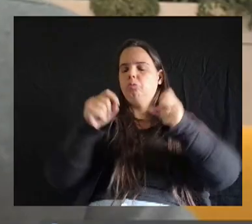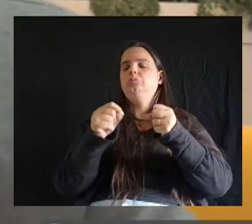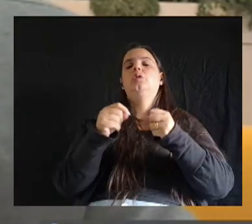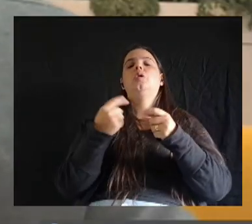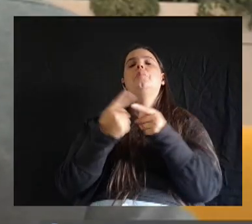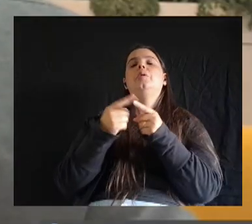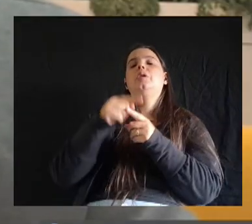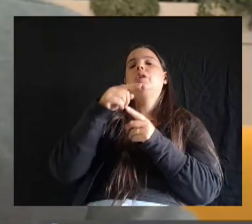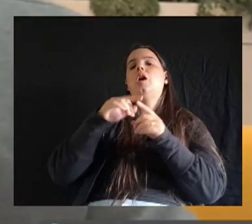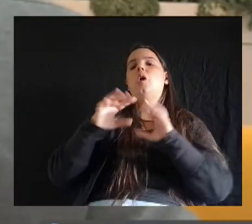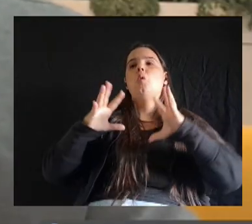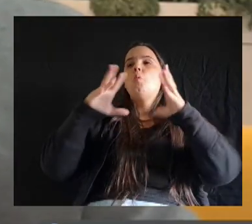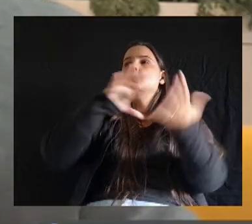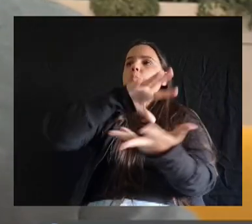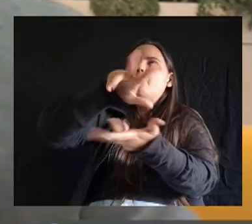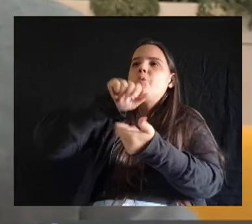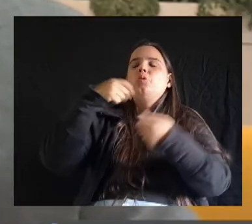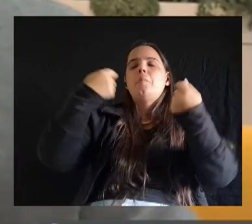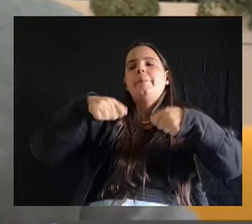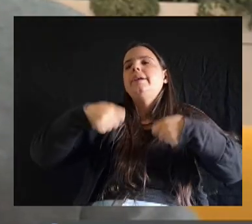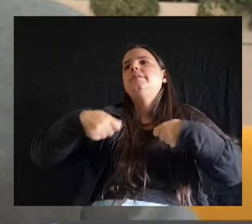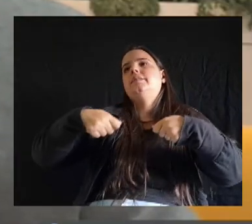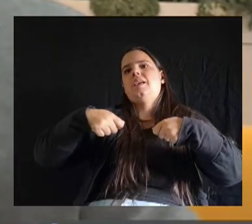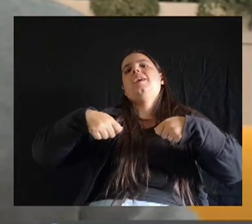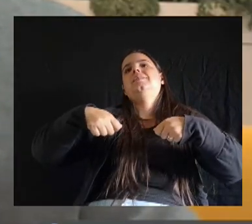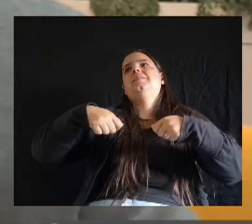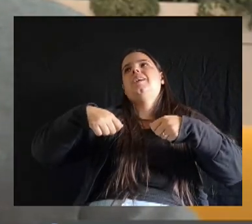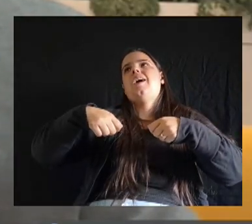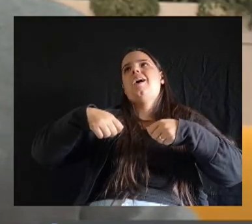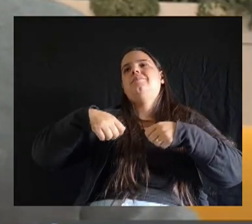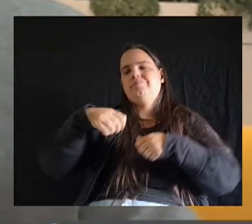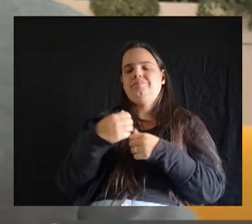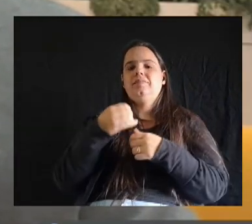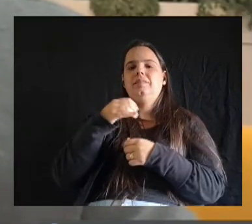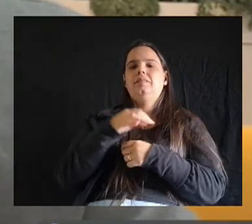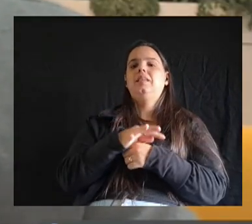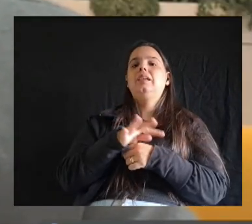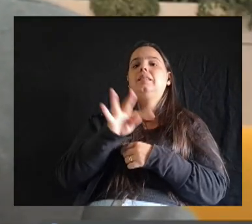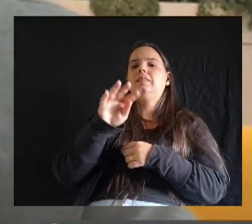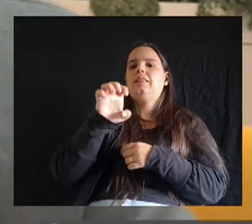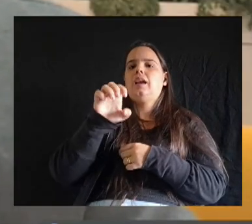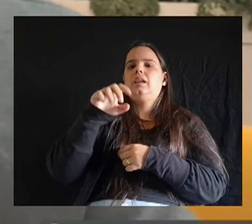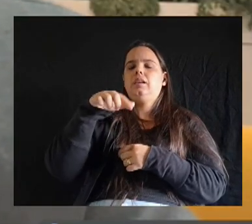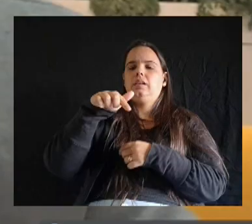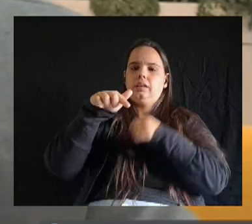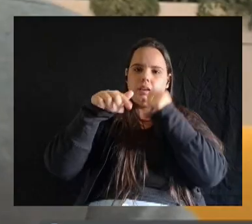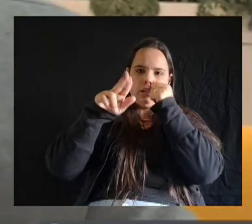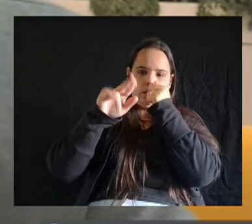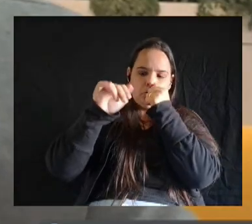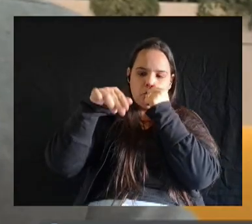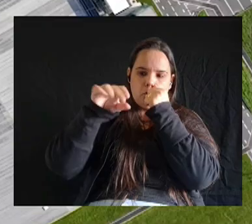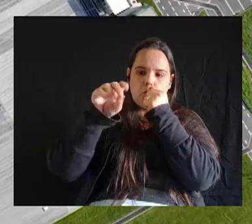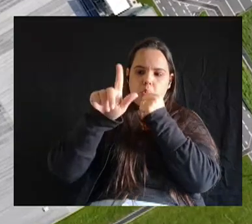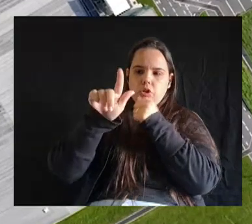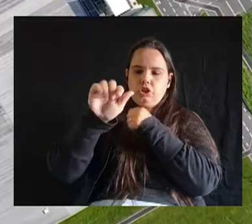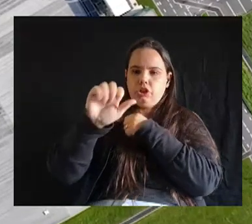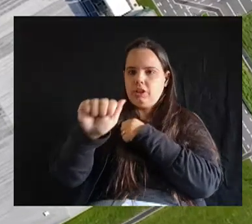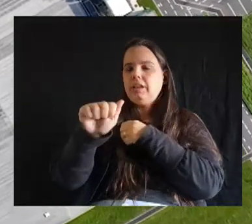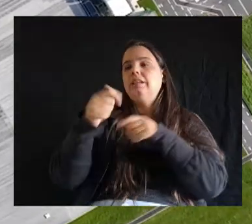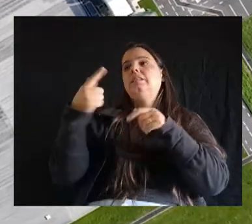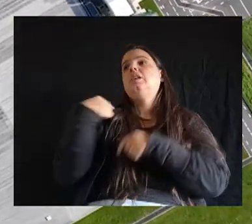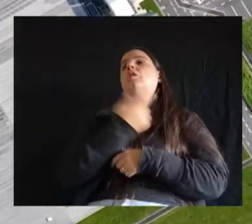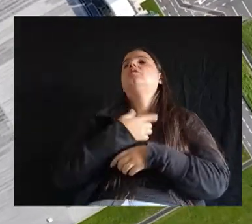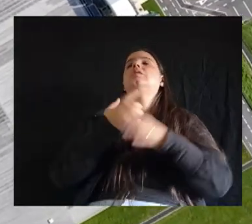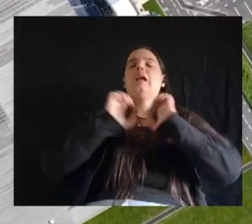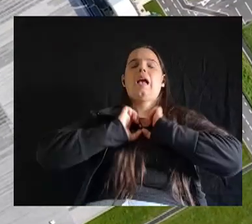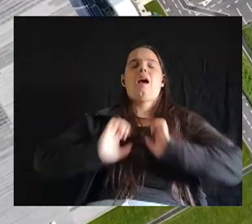dessa tecnologia. Então, se nós conseguirmos construir competências, infraestrutura, né,